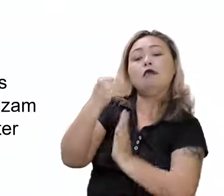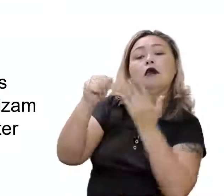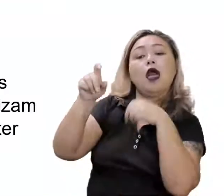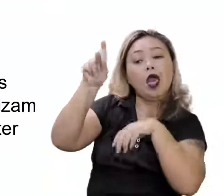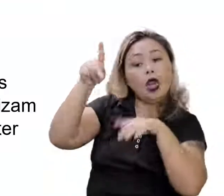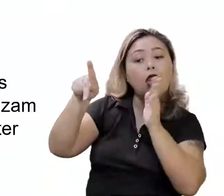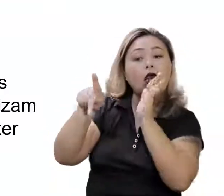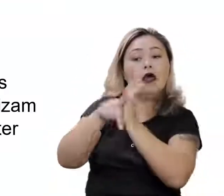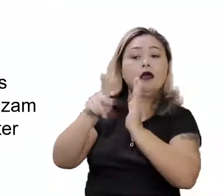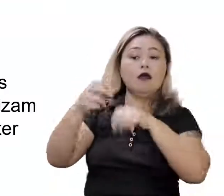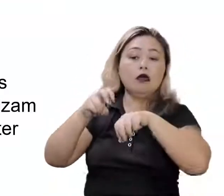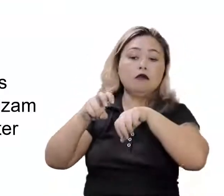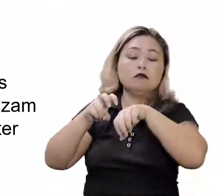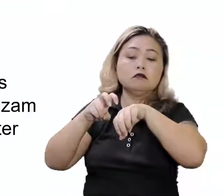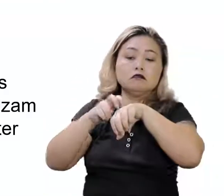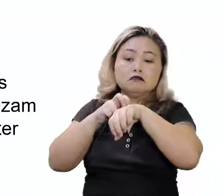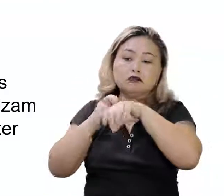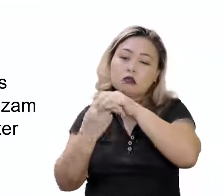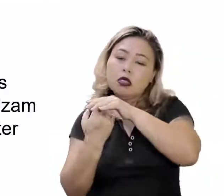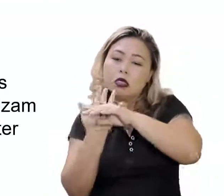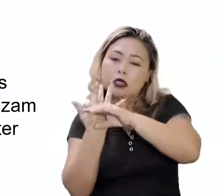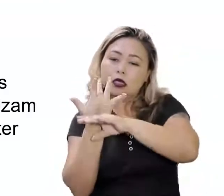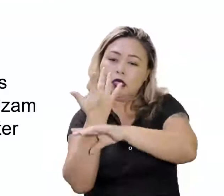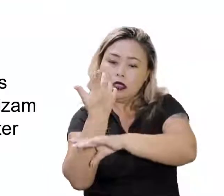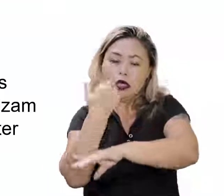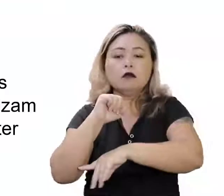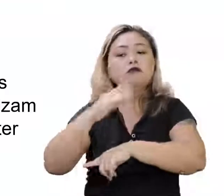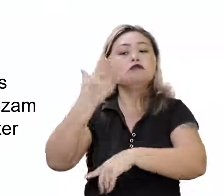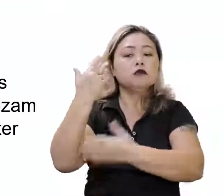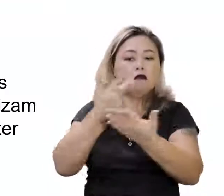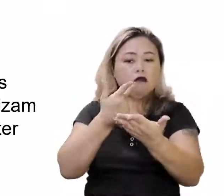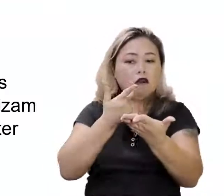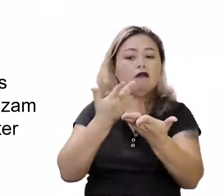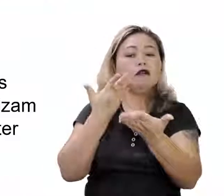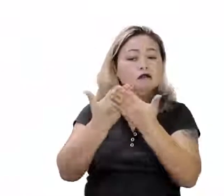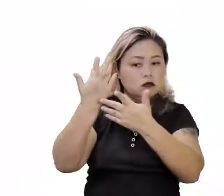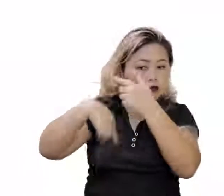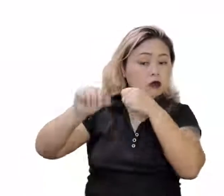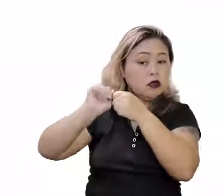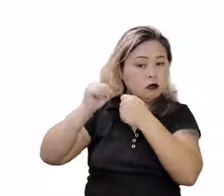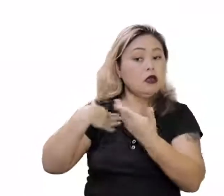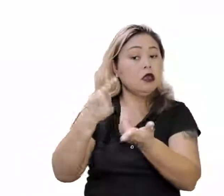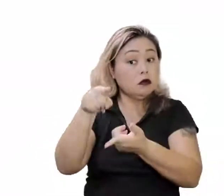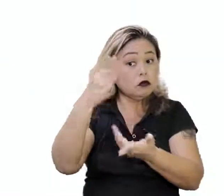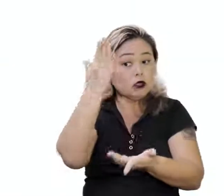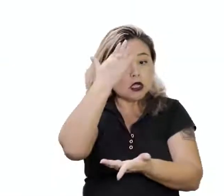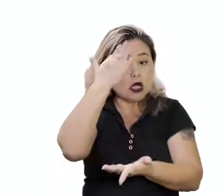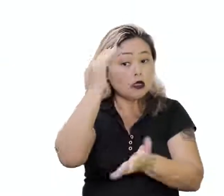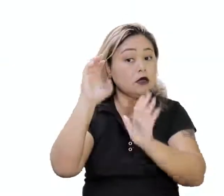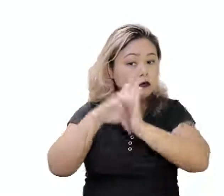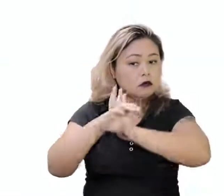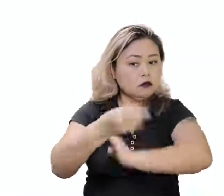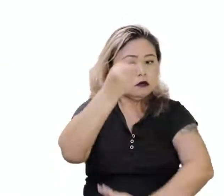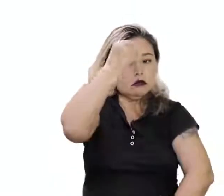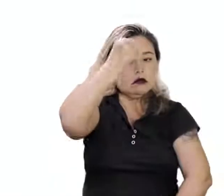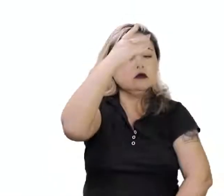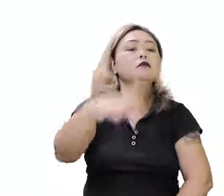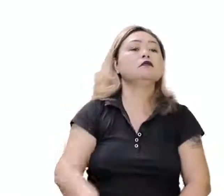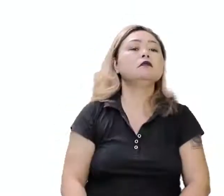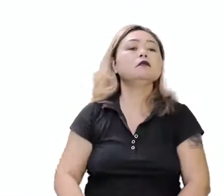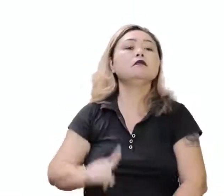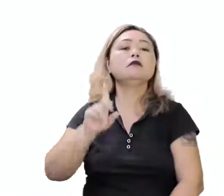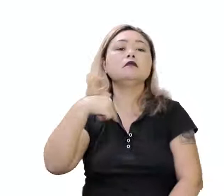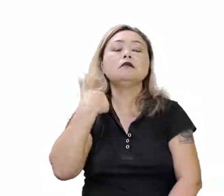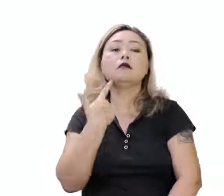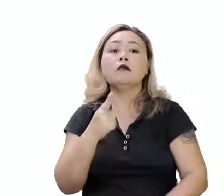outras aulas e também que você vem, desde que você começou a estudar ciências, você tem esse conceito. Perfeito? E agora os